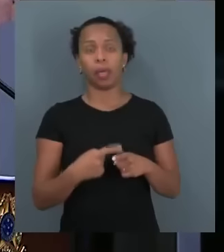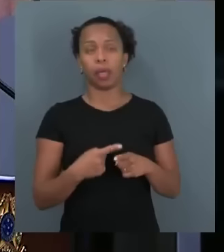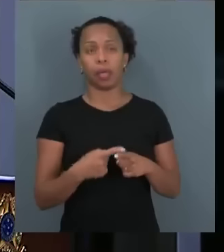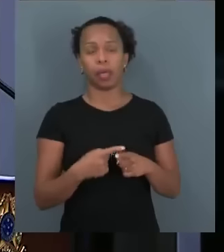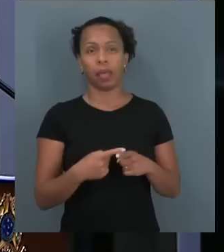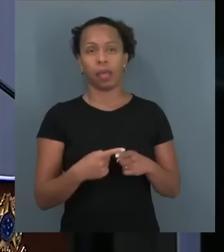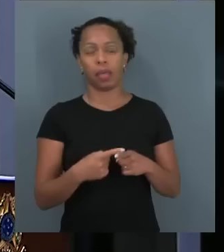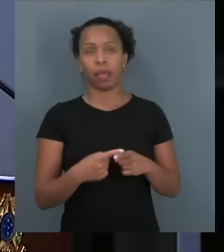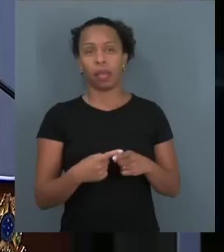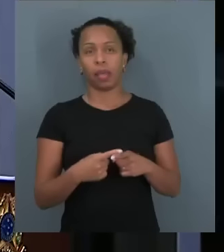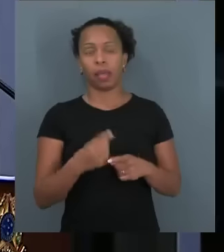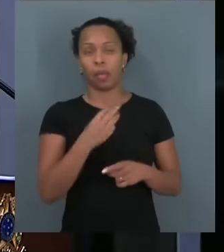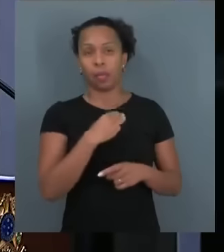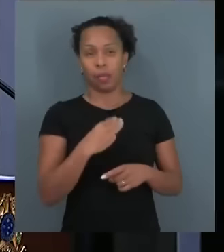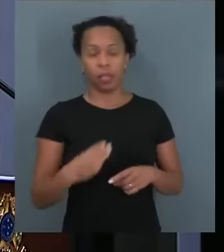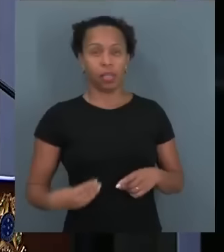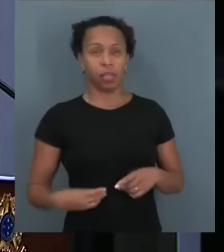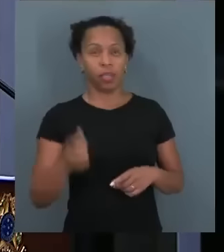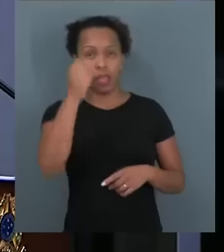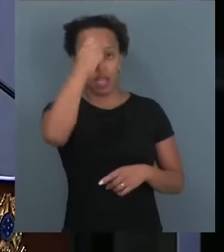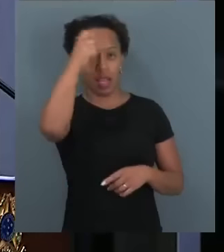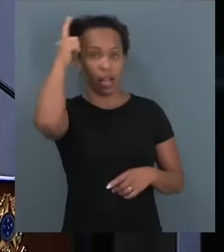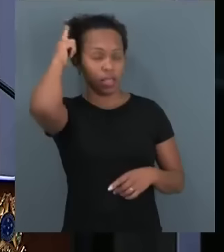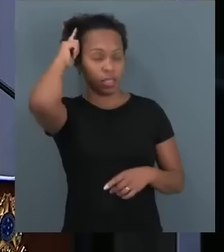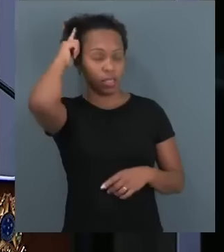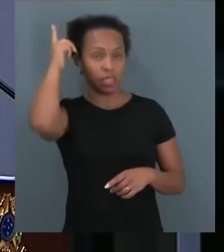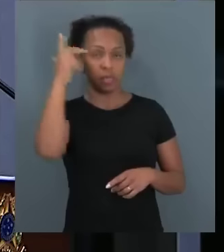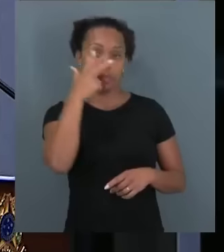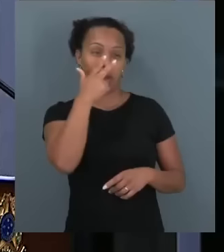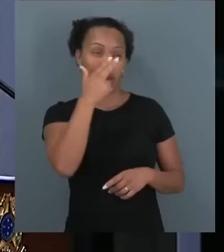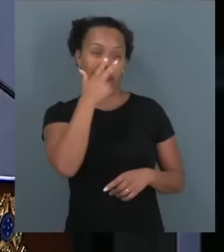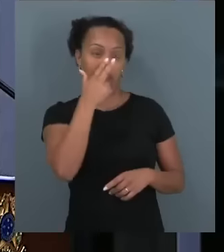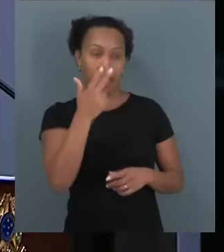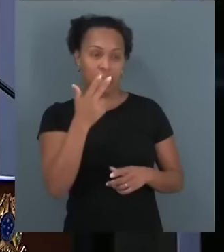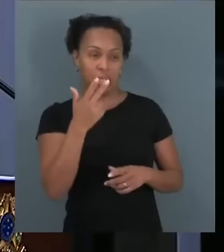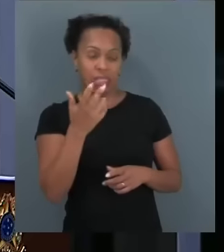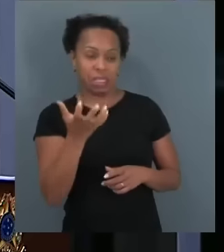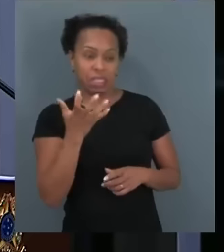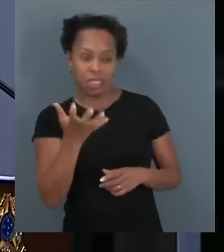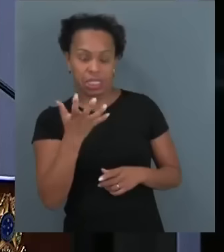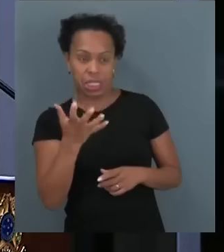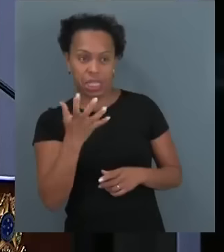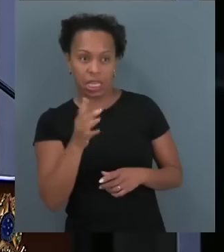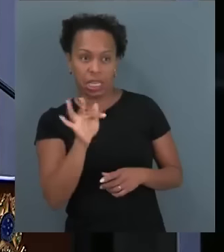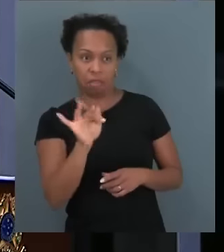Alexandre de Moraes, que parece ter uma obsessão por Felipe Martins,